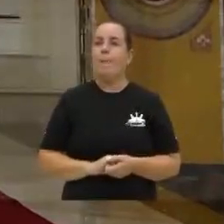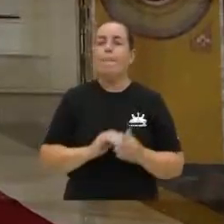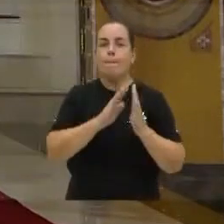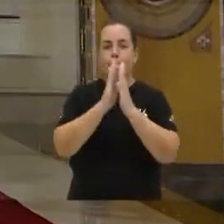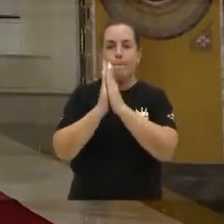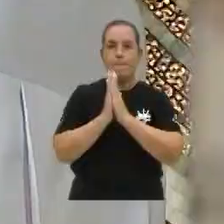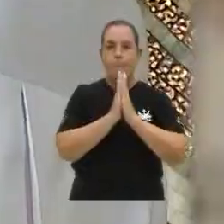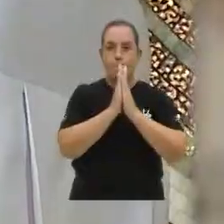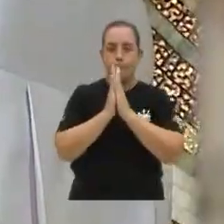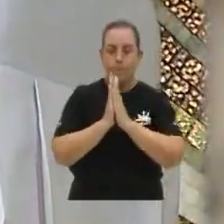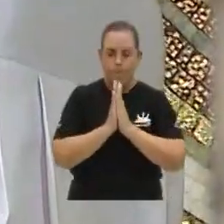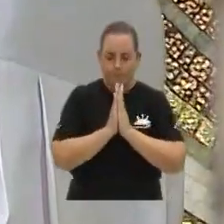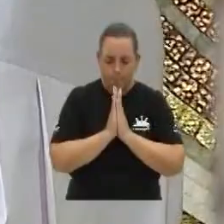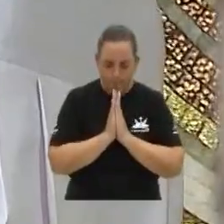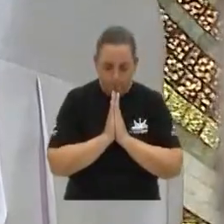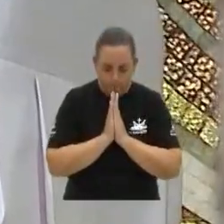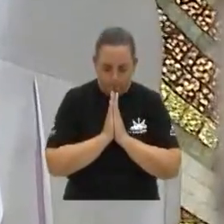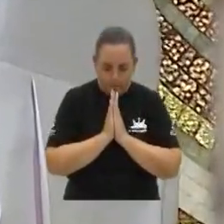Oremos.